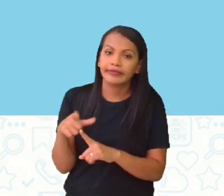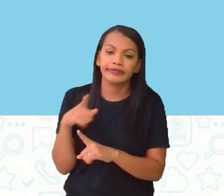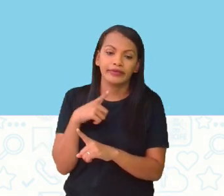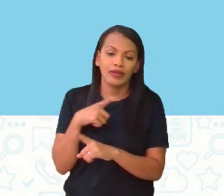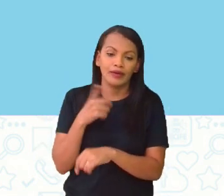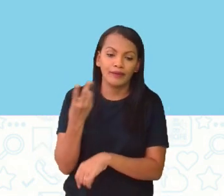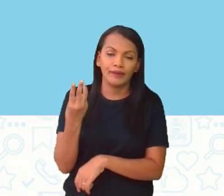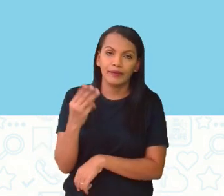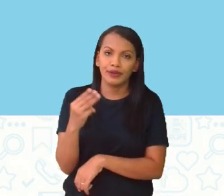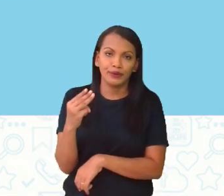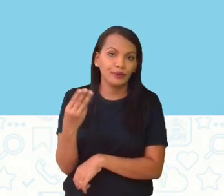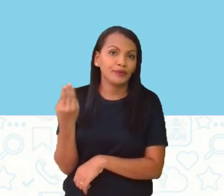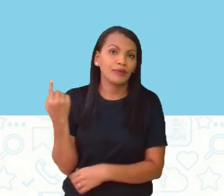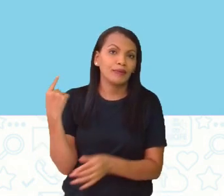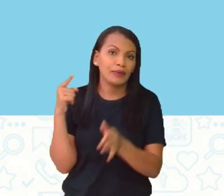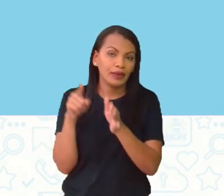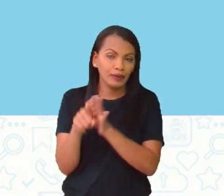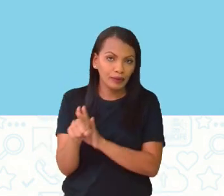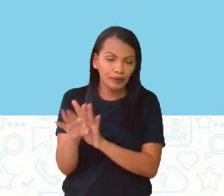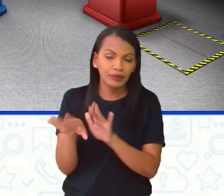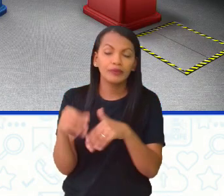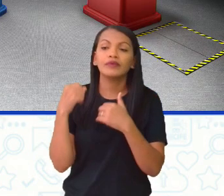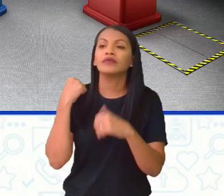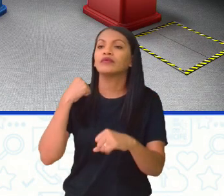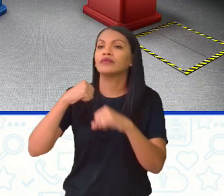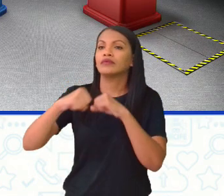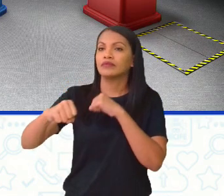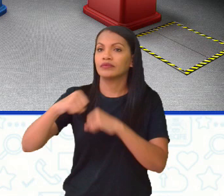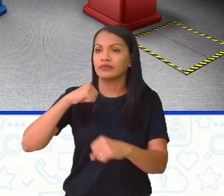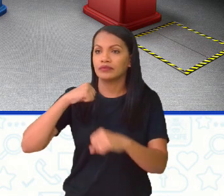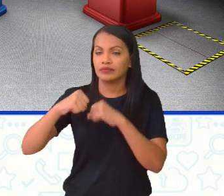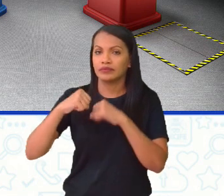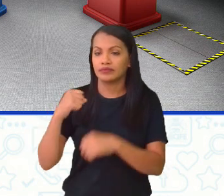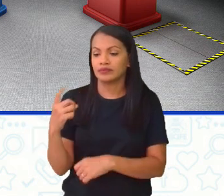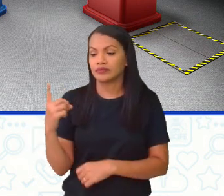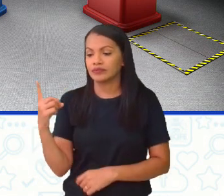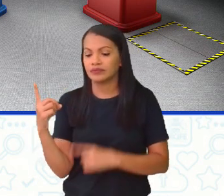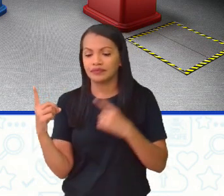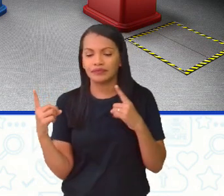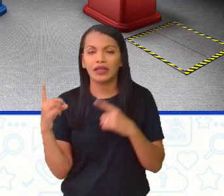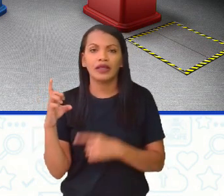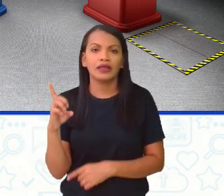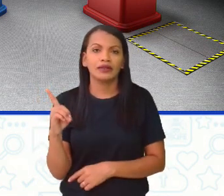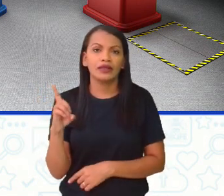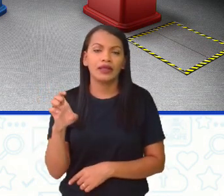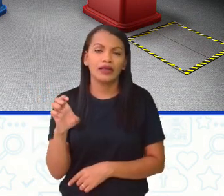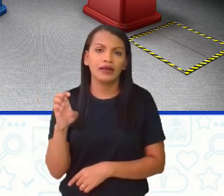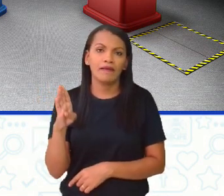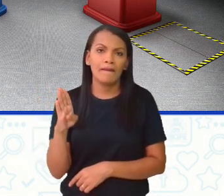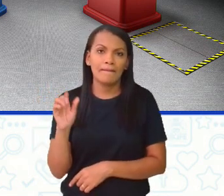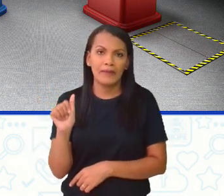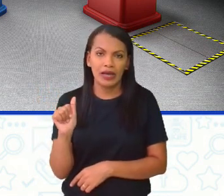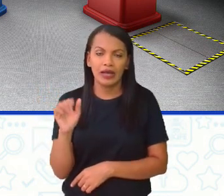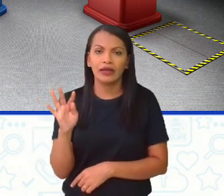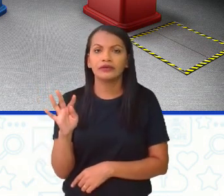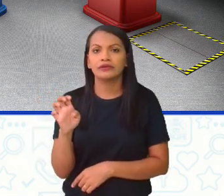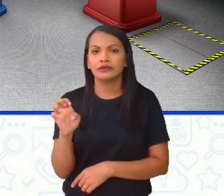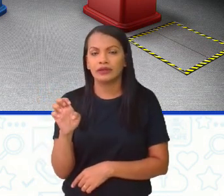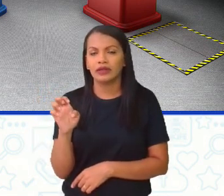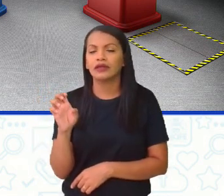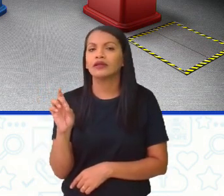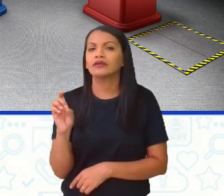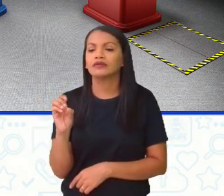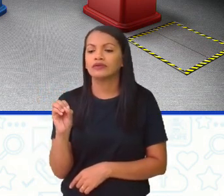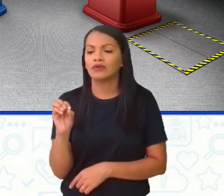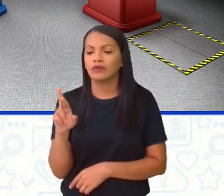eles estão debatendo, né? E aí eu falo dos debatedores, não é? E aí, geralmente, essas pessoas,